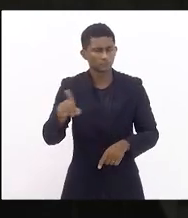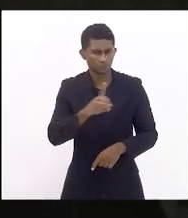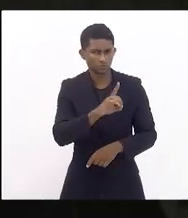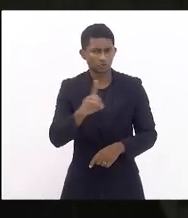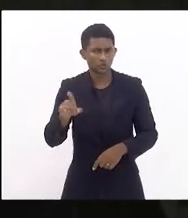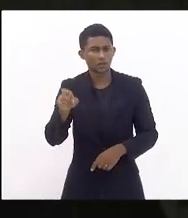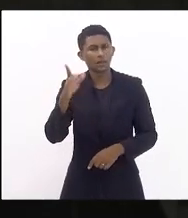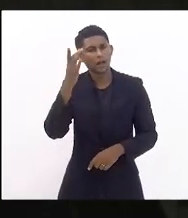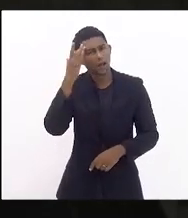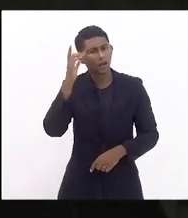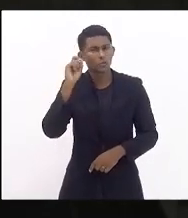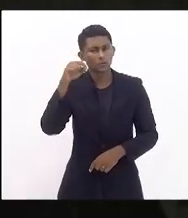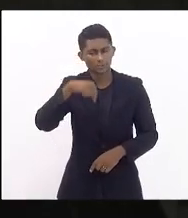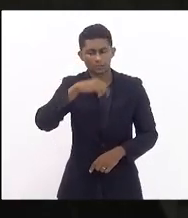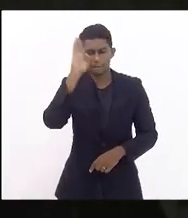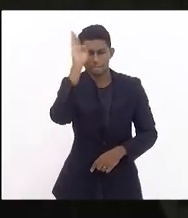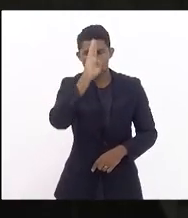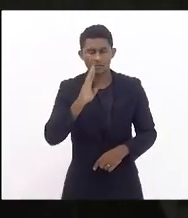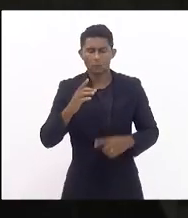que o Brasil é neutro.